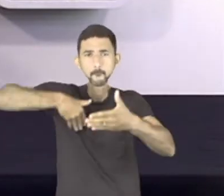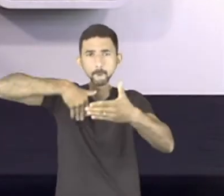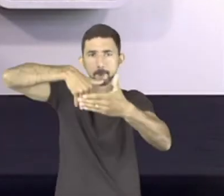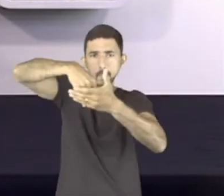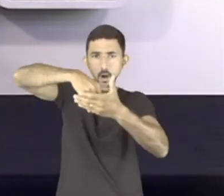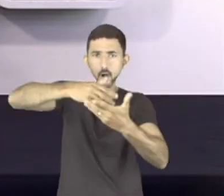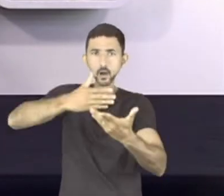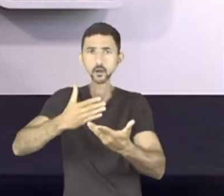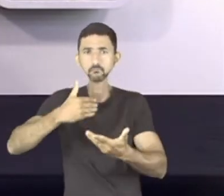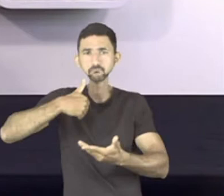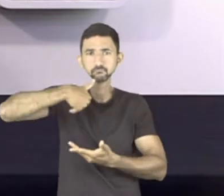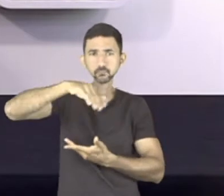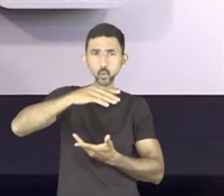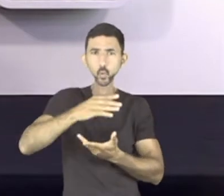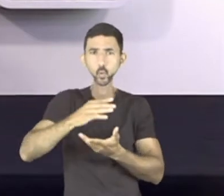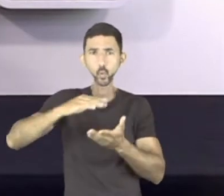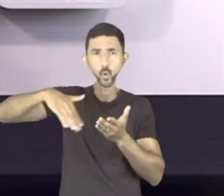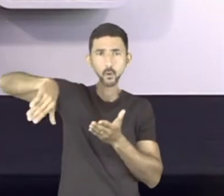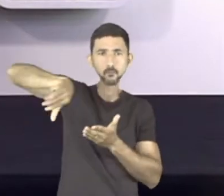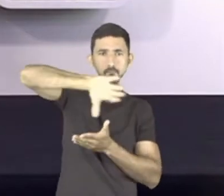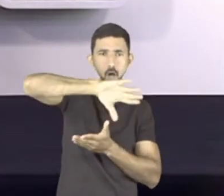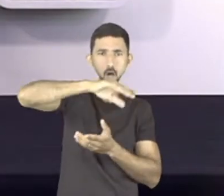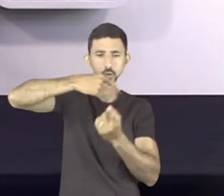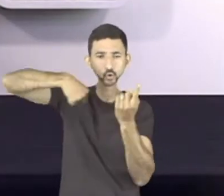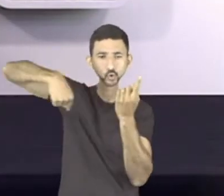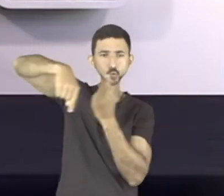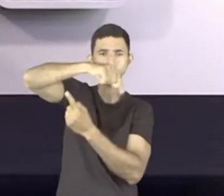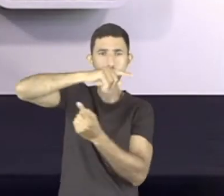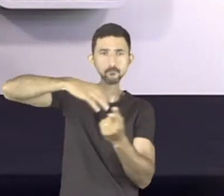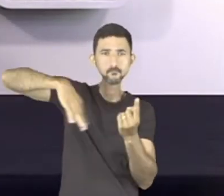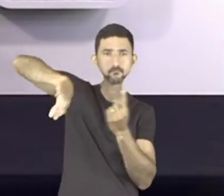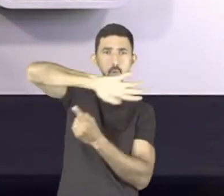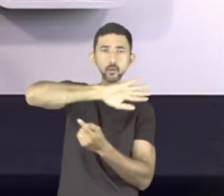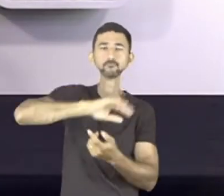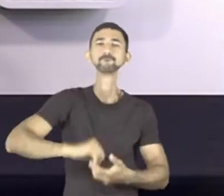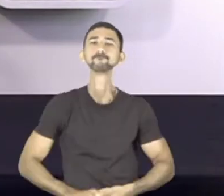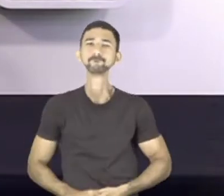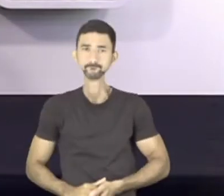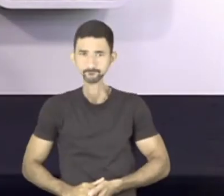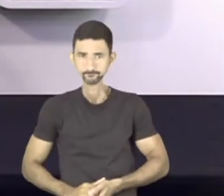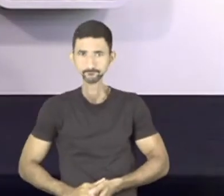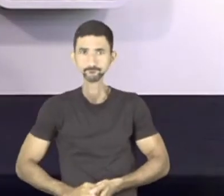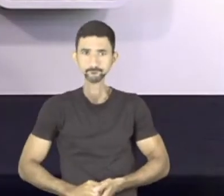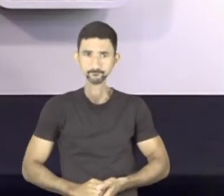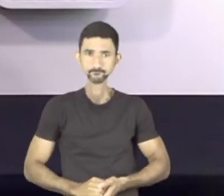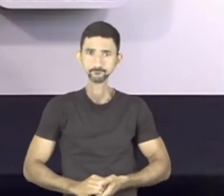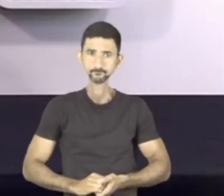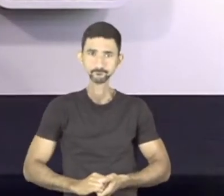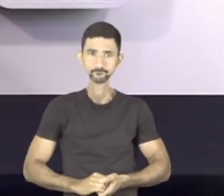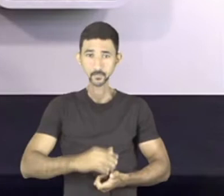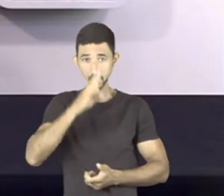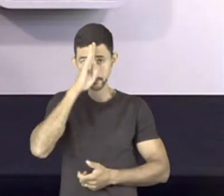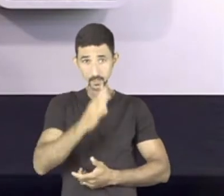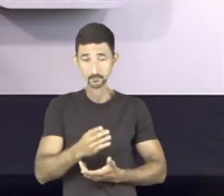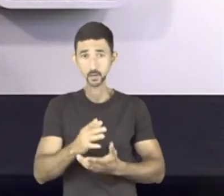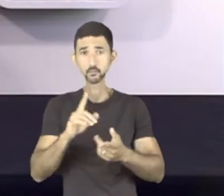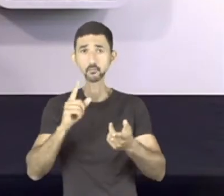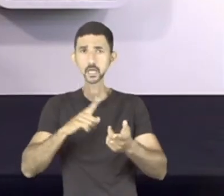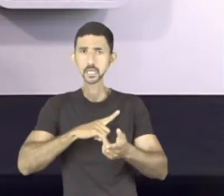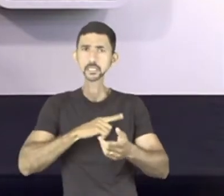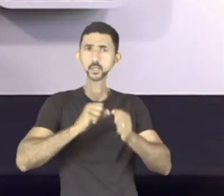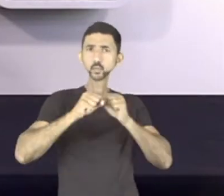chutes laterais, chutes giratórios. Então, os chutes eles são predominantes. Existe o